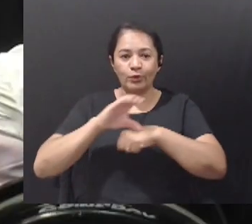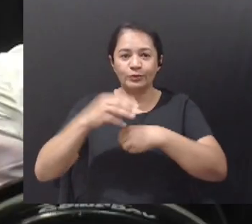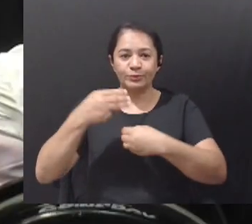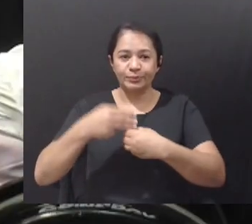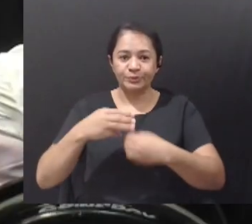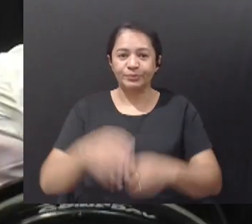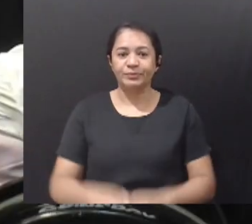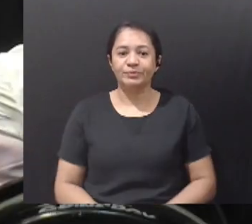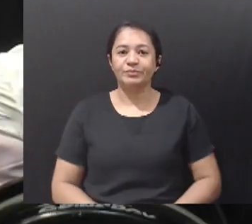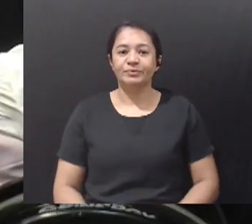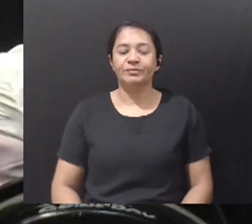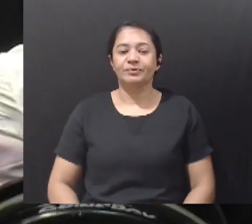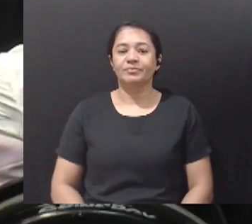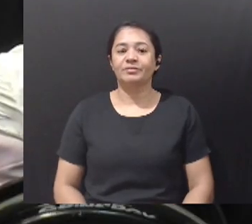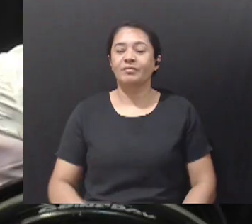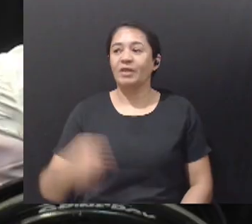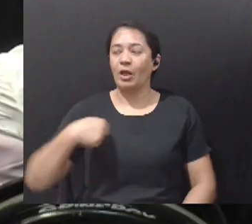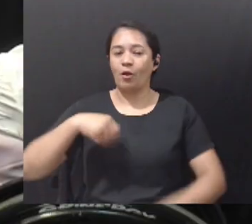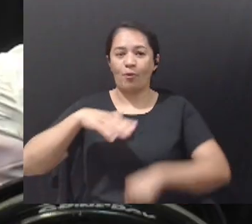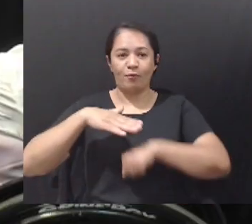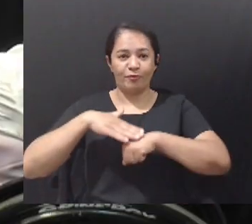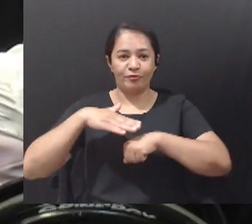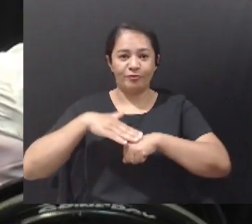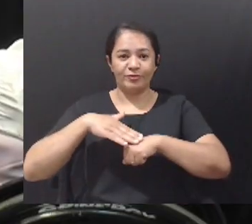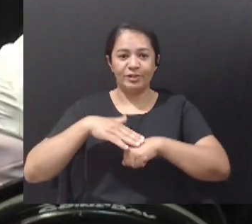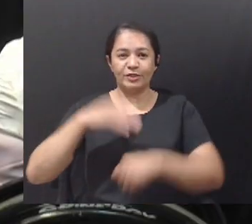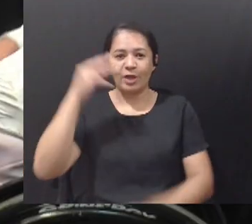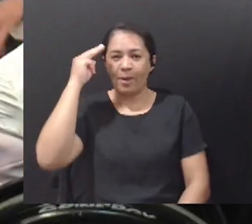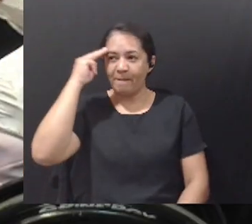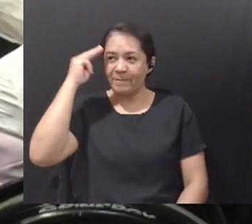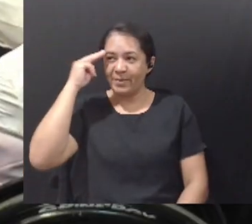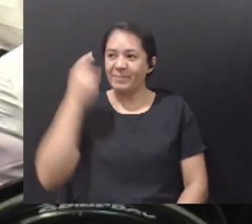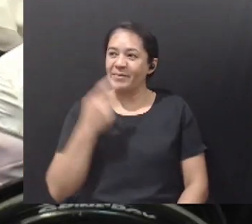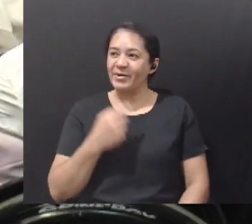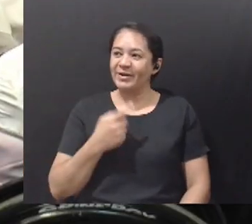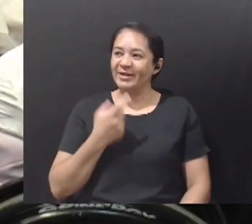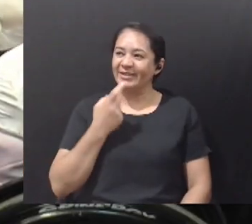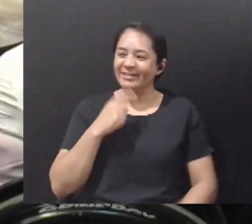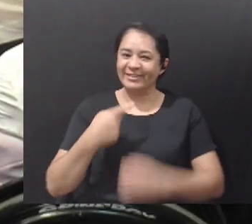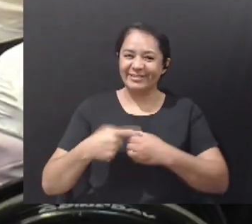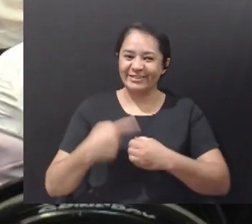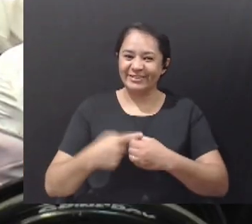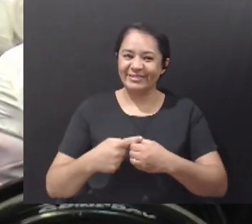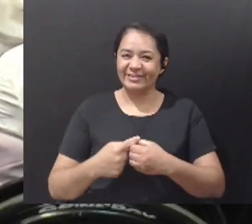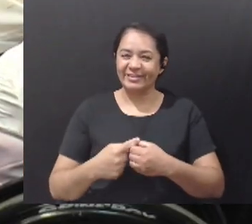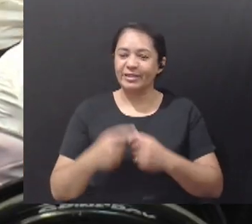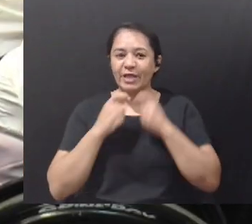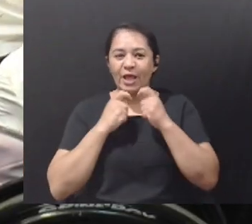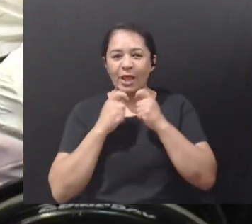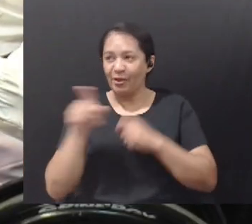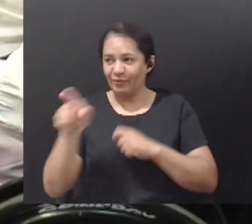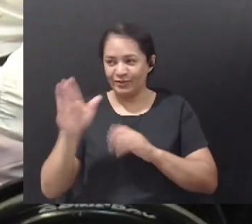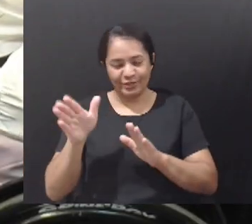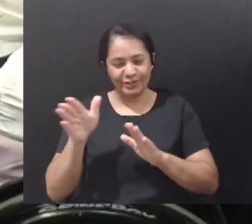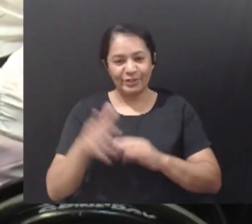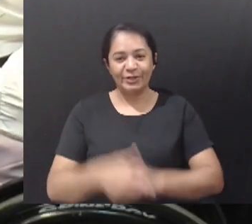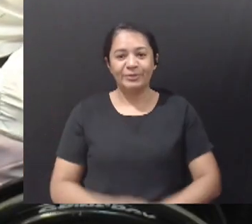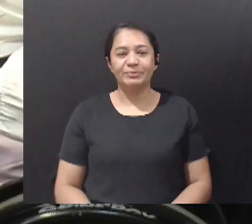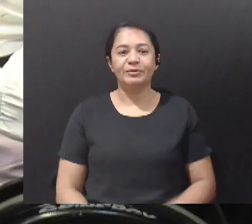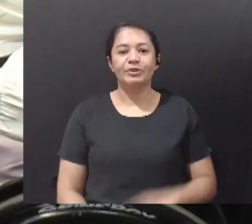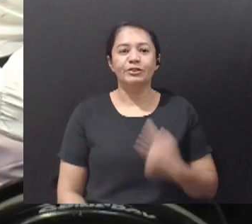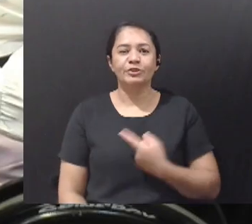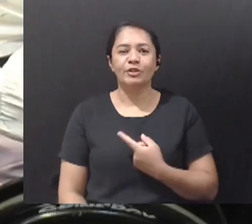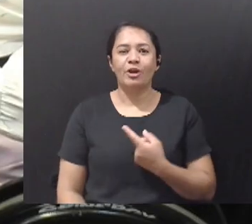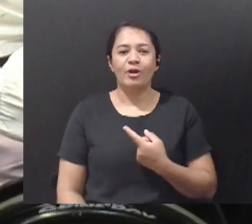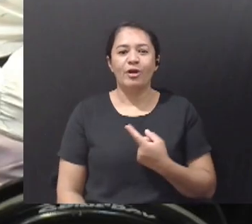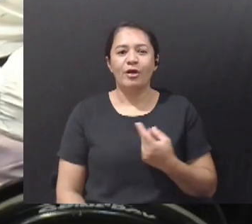fiz, inclusive, o Memórias da Cidade, te entrevistei na ocasião, Verdade. Lembrando daquele momento, a gente olhou muita